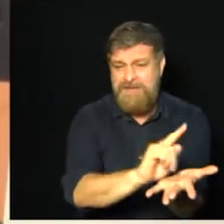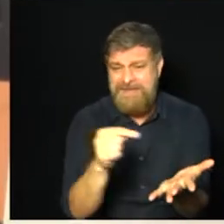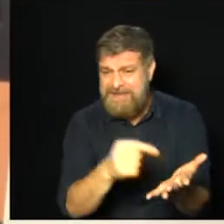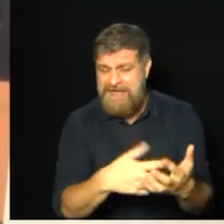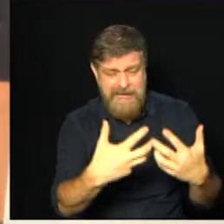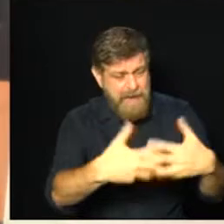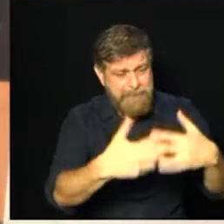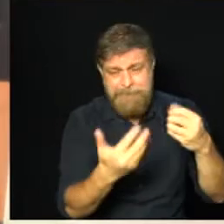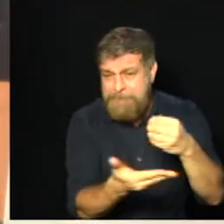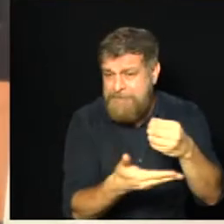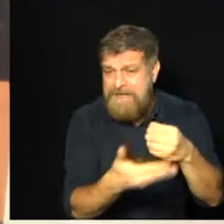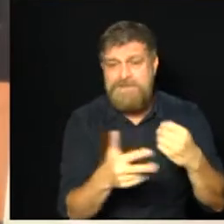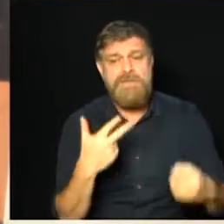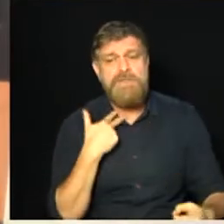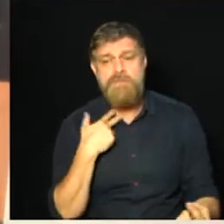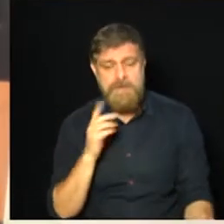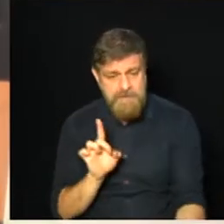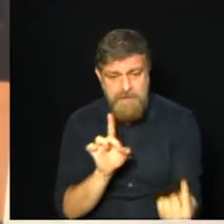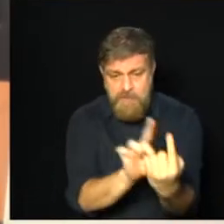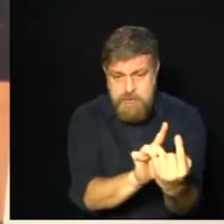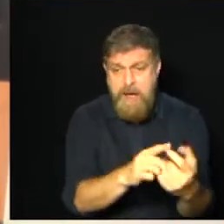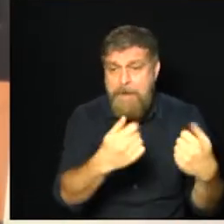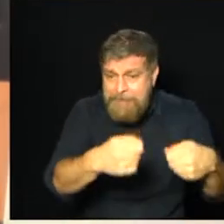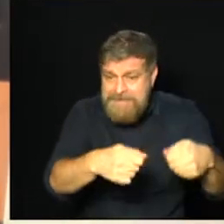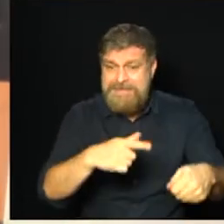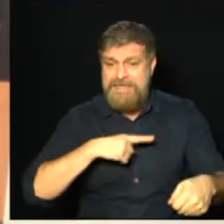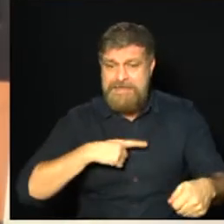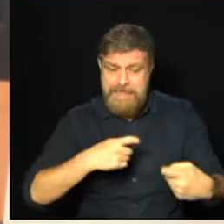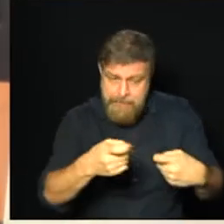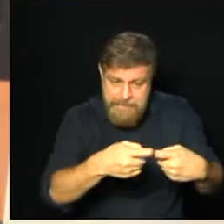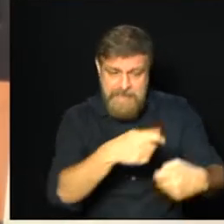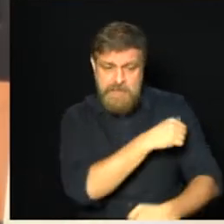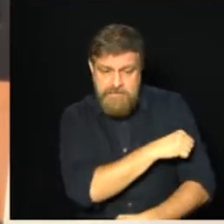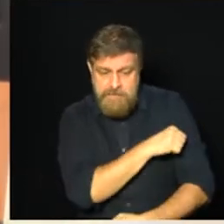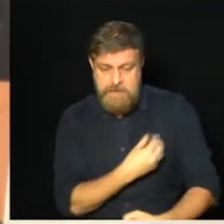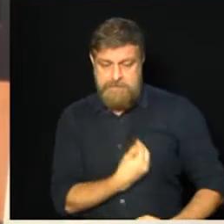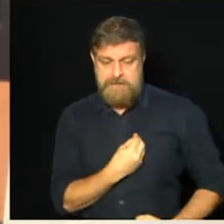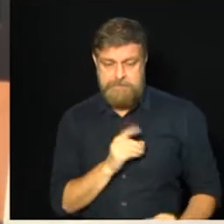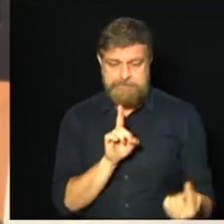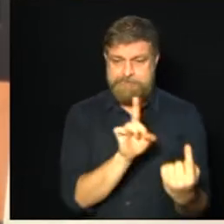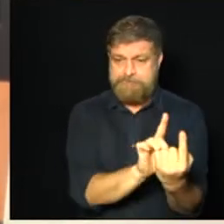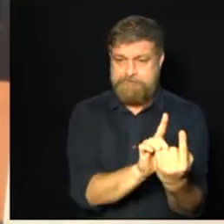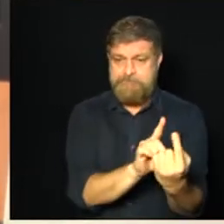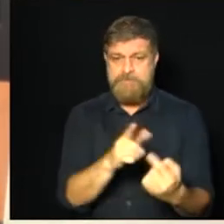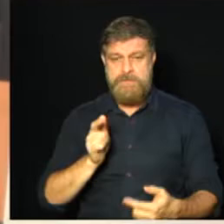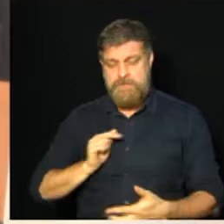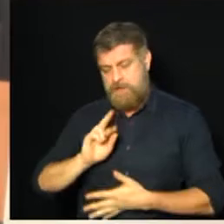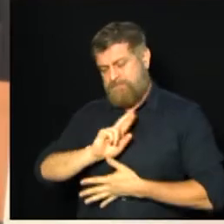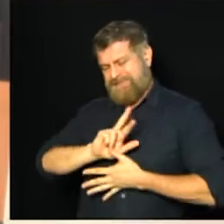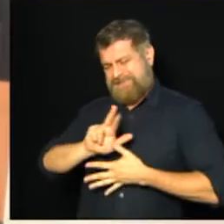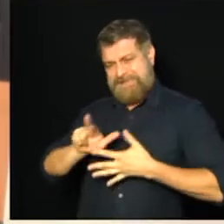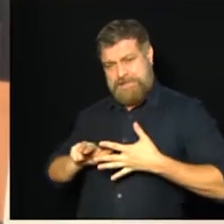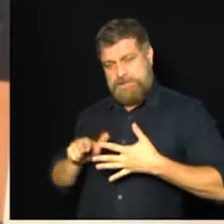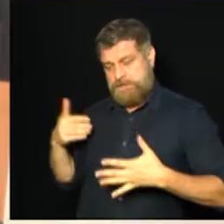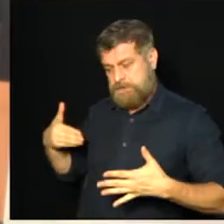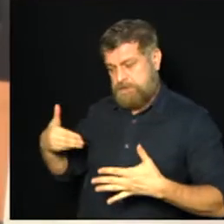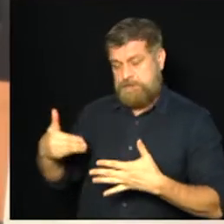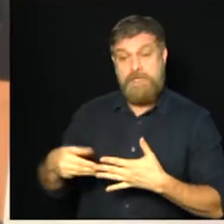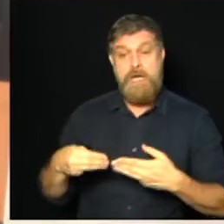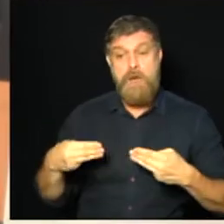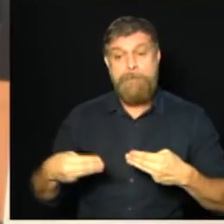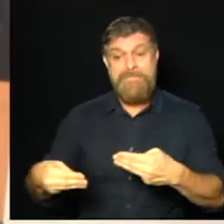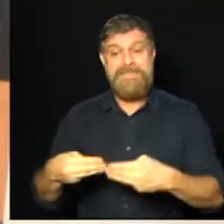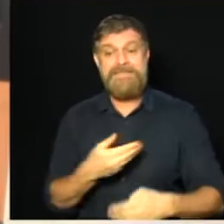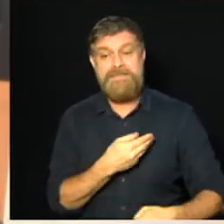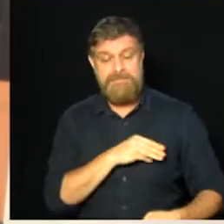essencial, que eu não posso deixar precário, né? A gente tem N processos durante todo esse tempo, do Ministério Público, dos